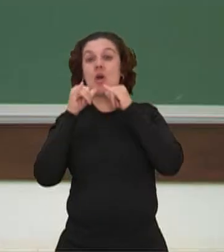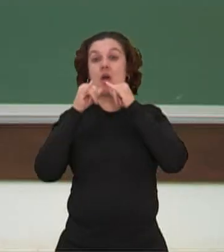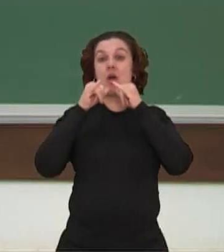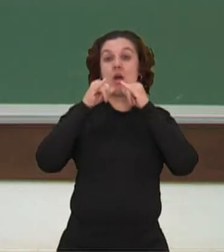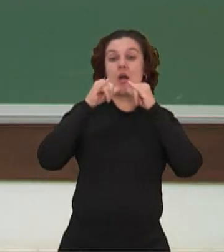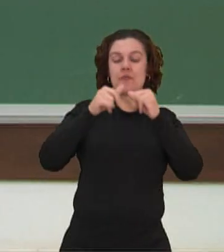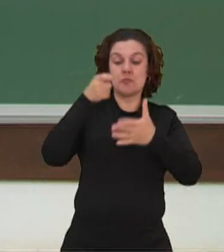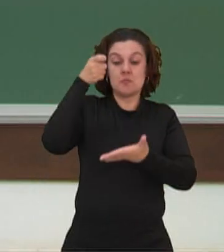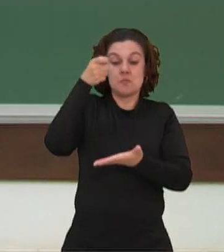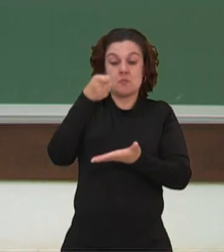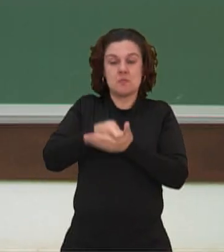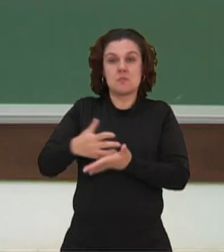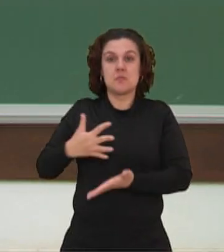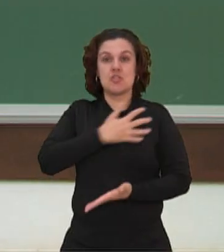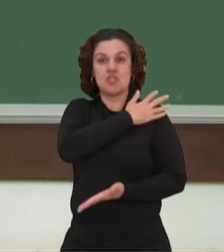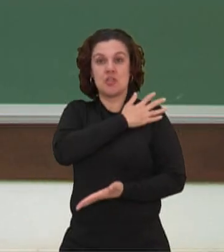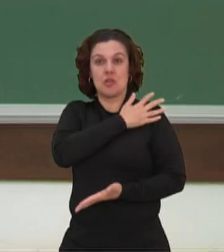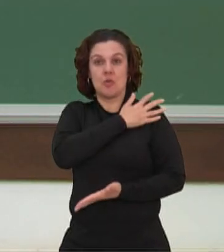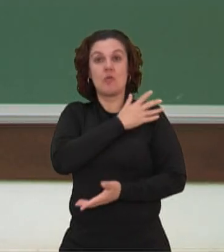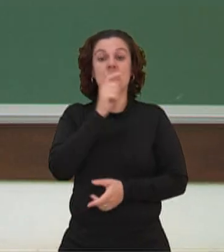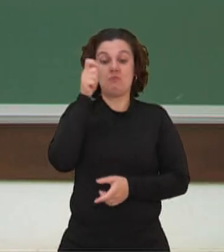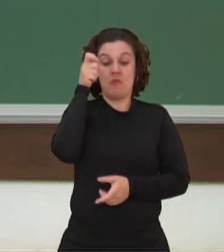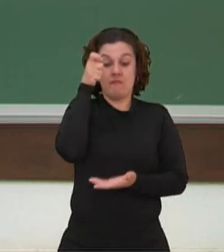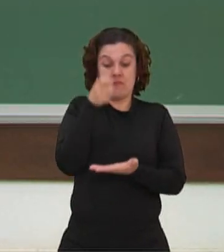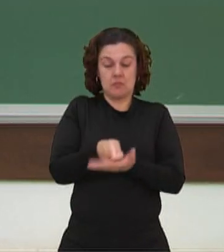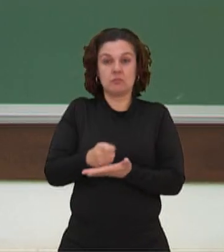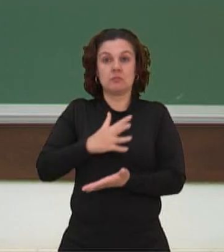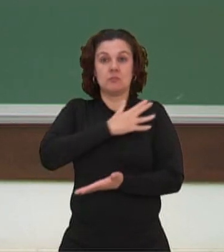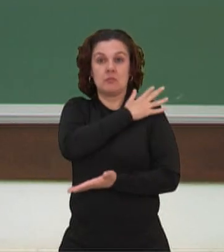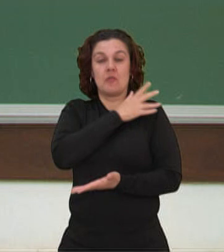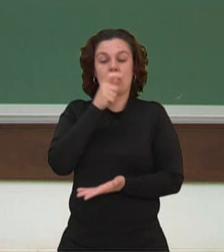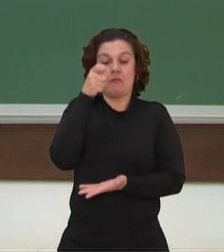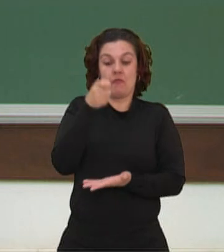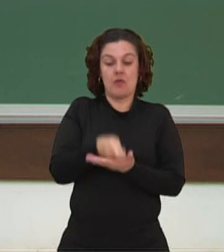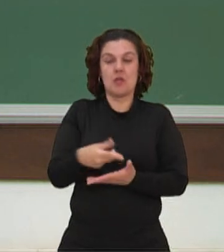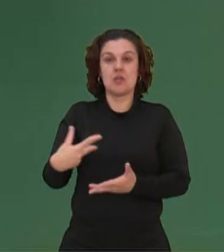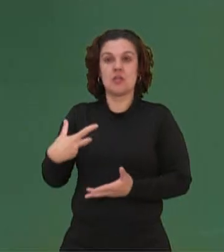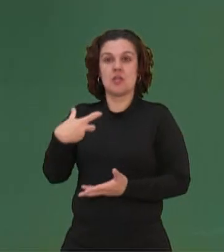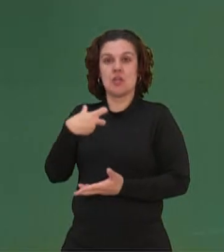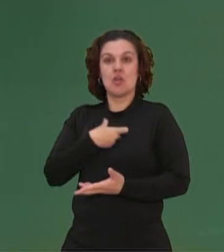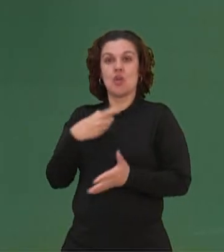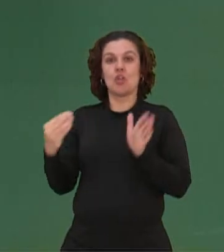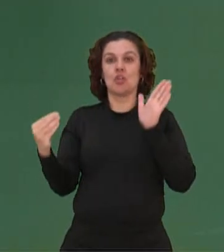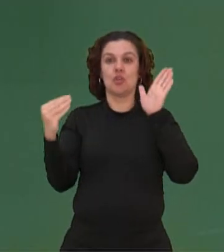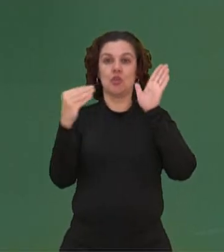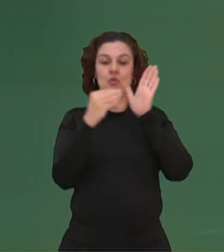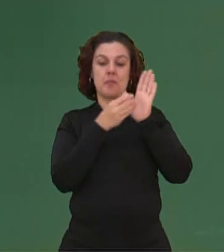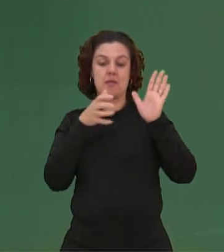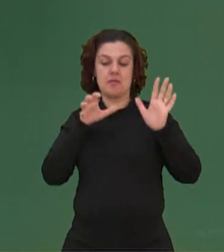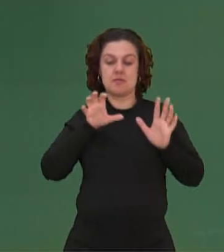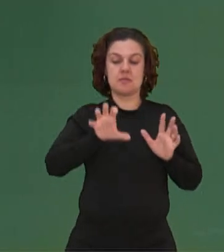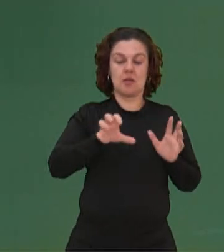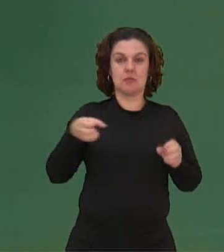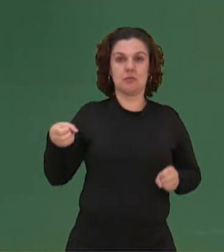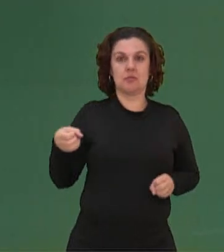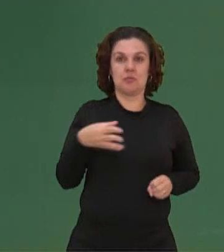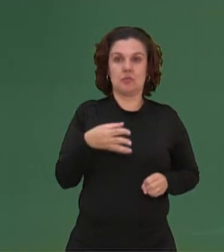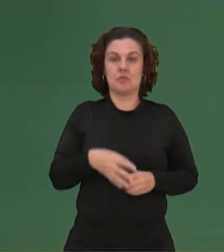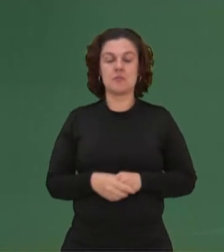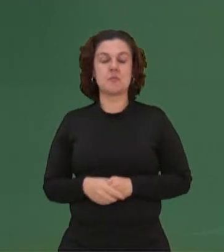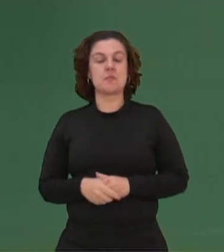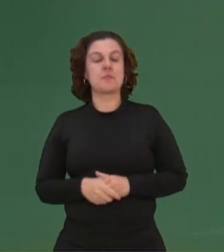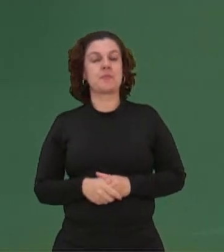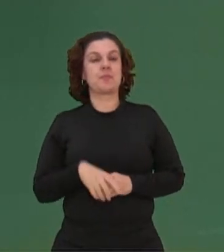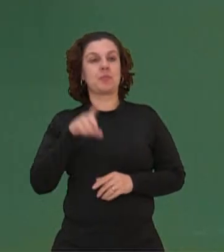governo ditatorial, esse governo de ditadura, que o Getúlio Vargas colocou o nome de Estado Novo. Então,